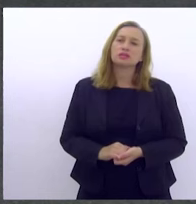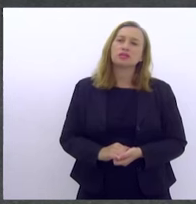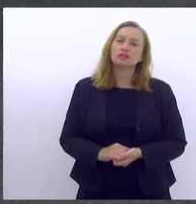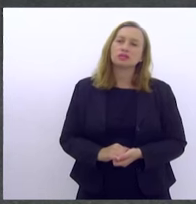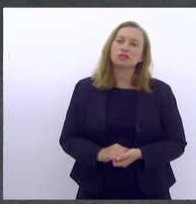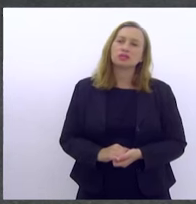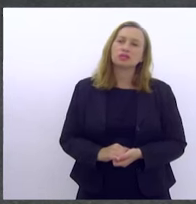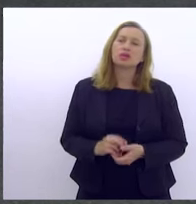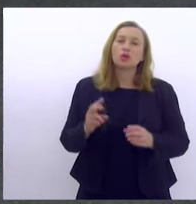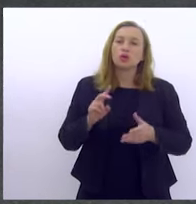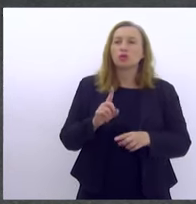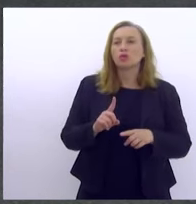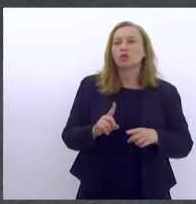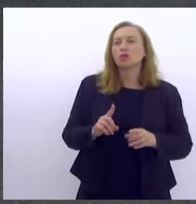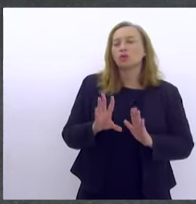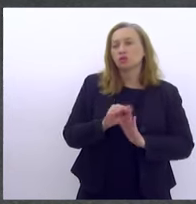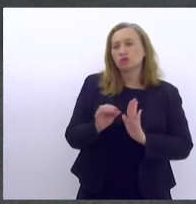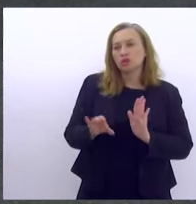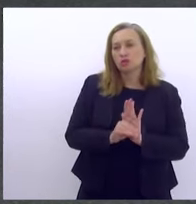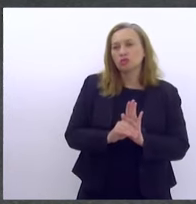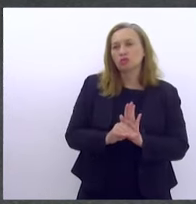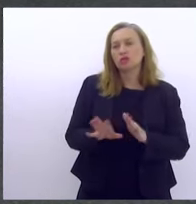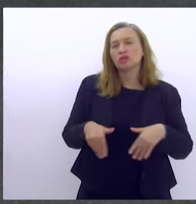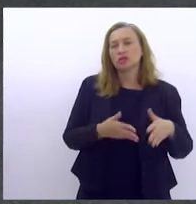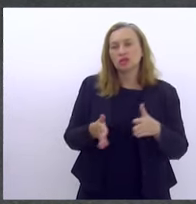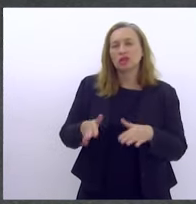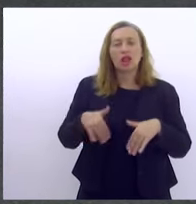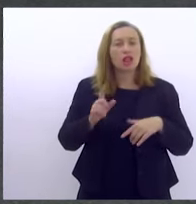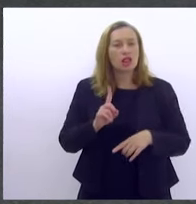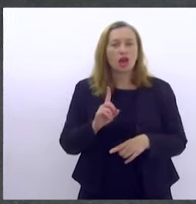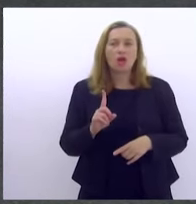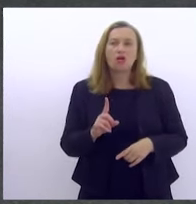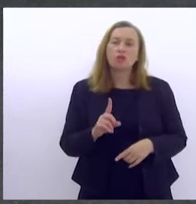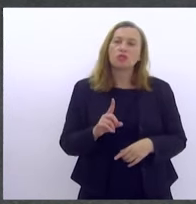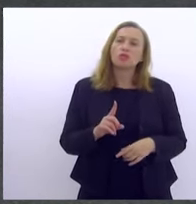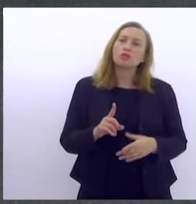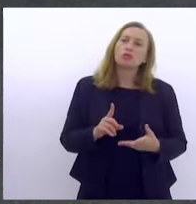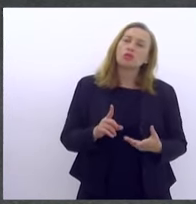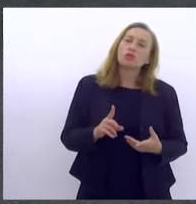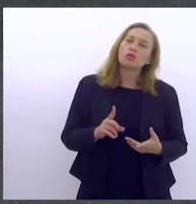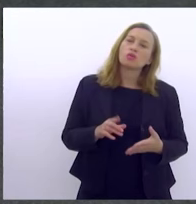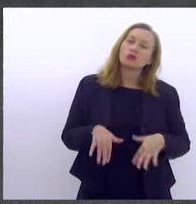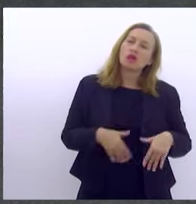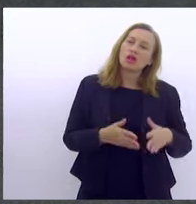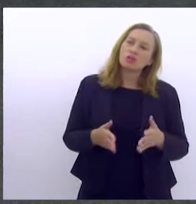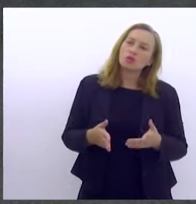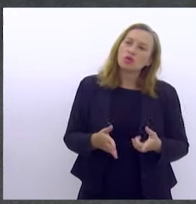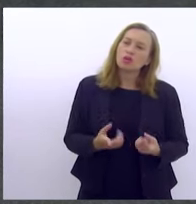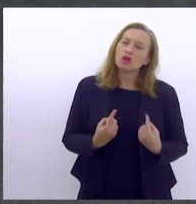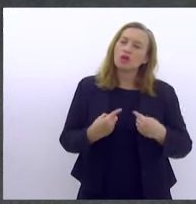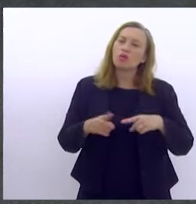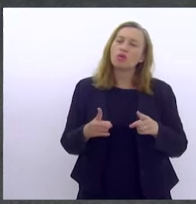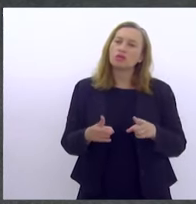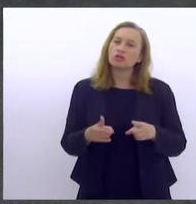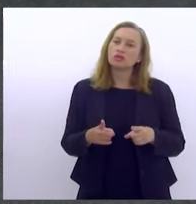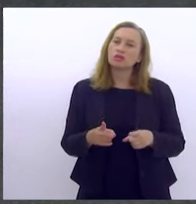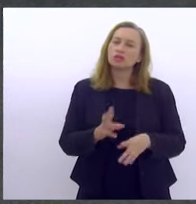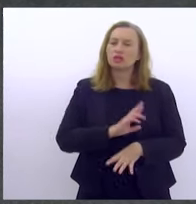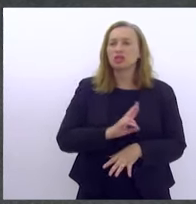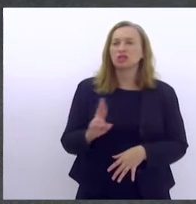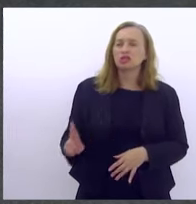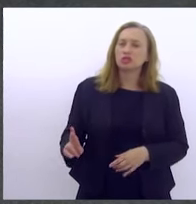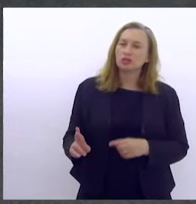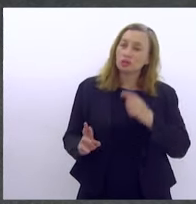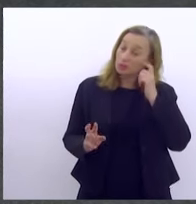desse conteúdo é exatamente por esse caminho, e não um caminho de intolerância, e não um caminho que há 4 décadas atrás